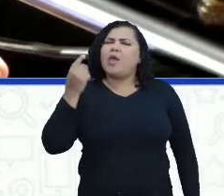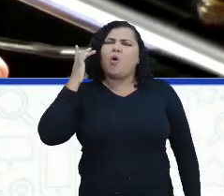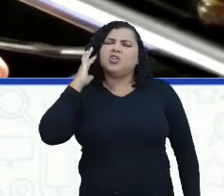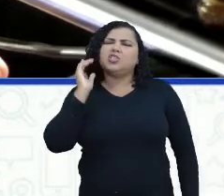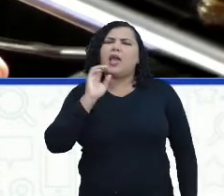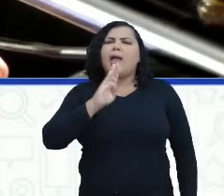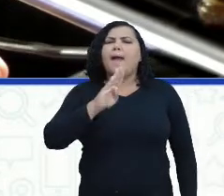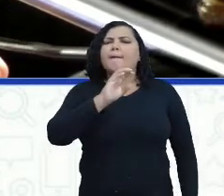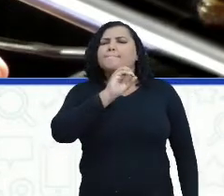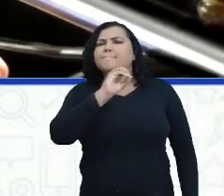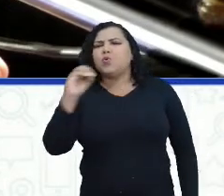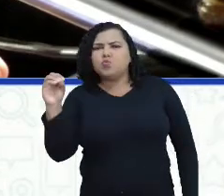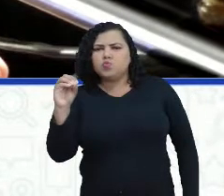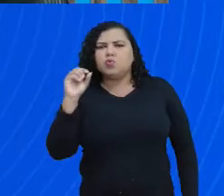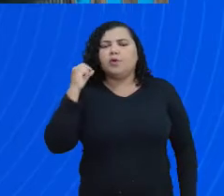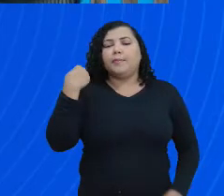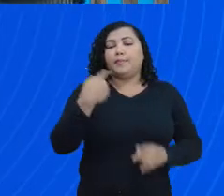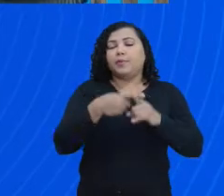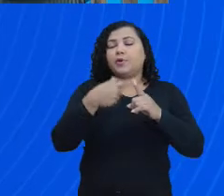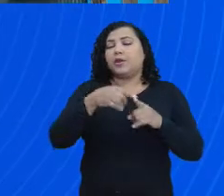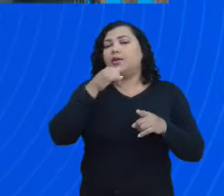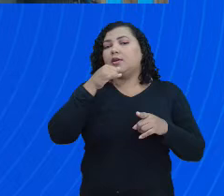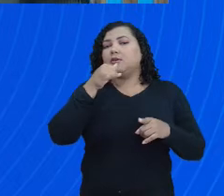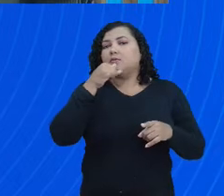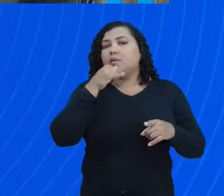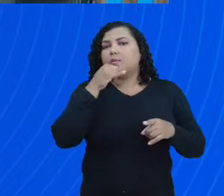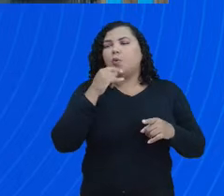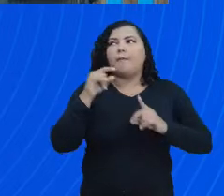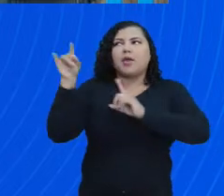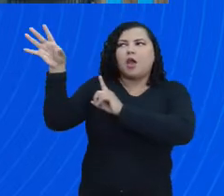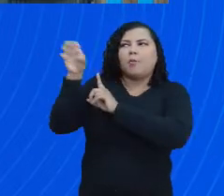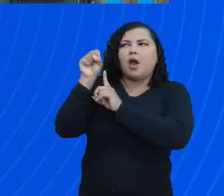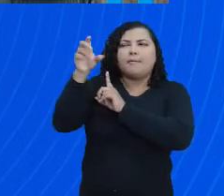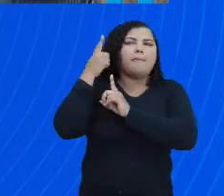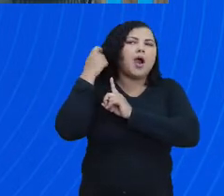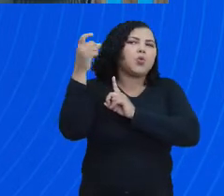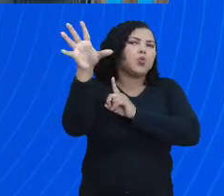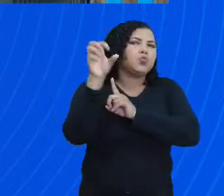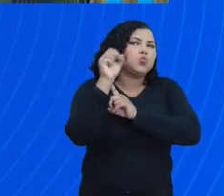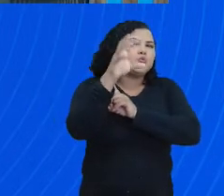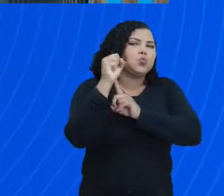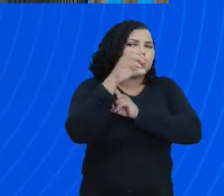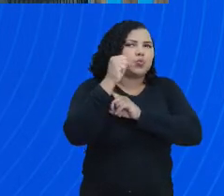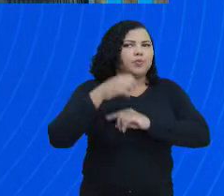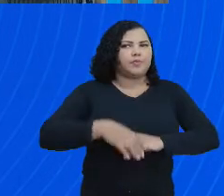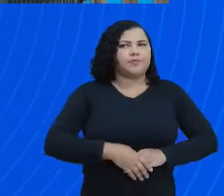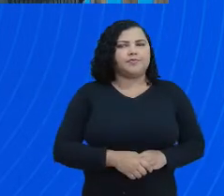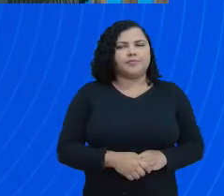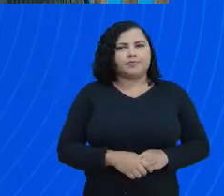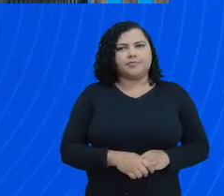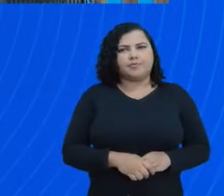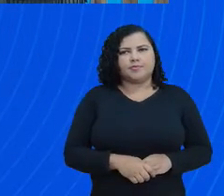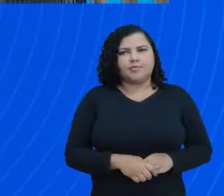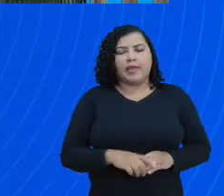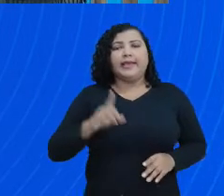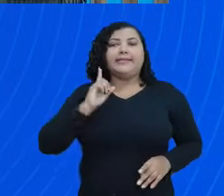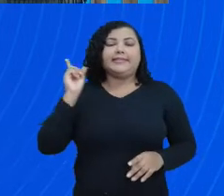microfone, que ele capta os sons ambientes para serem jogados dentro dos ambientes digitais. Looking for